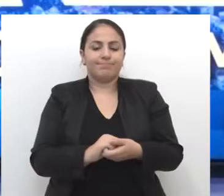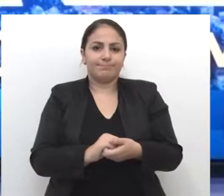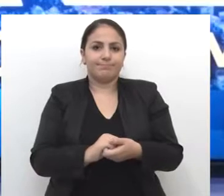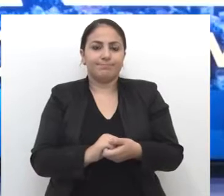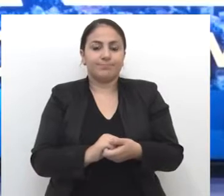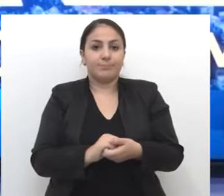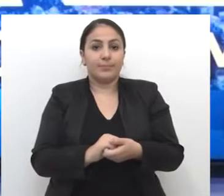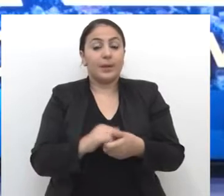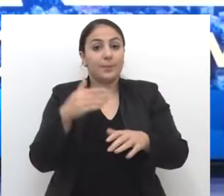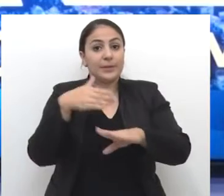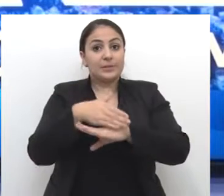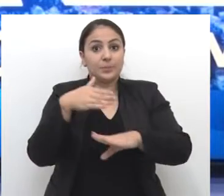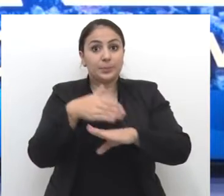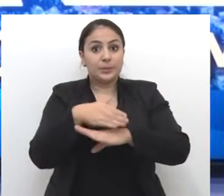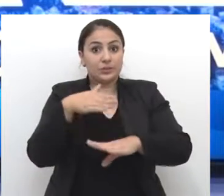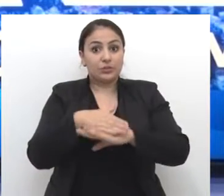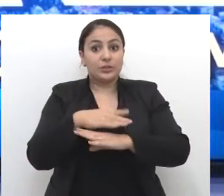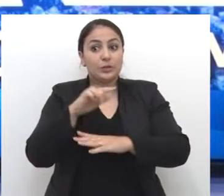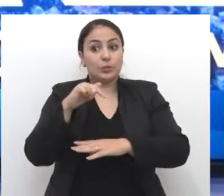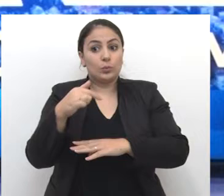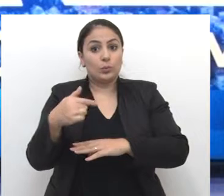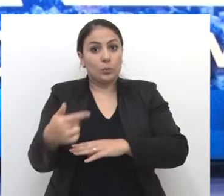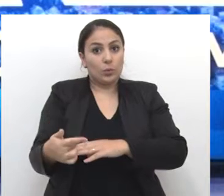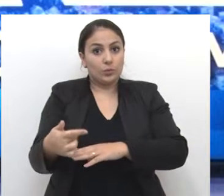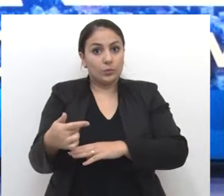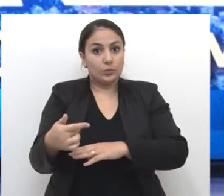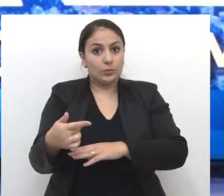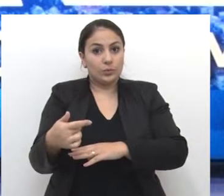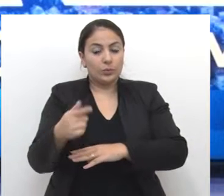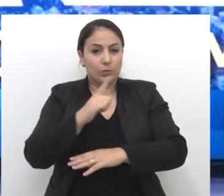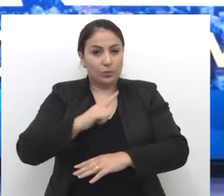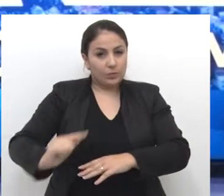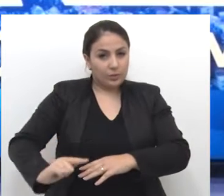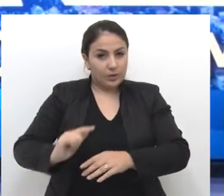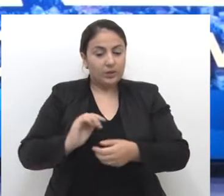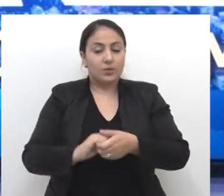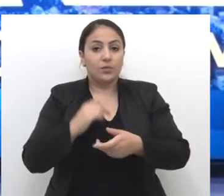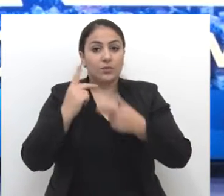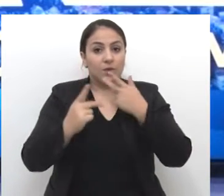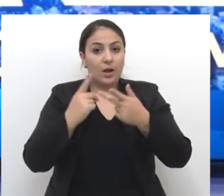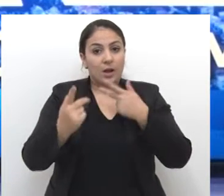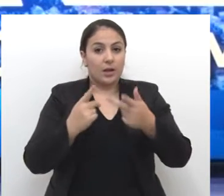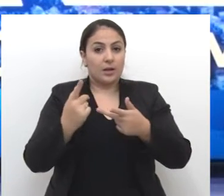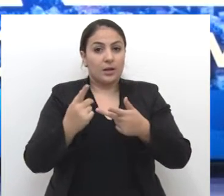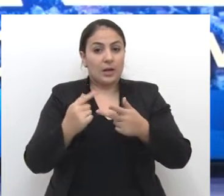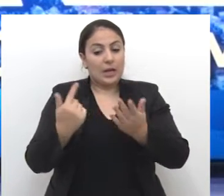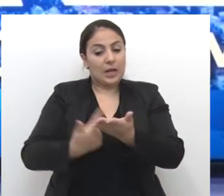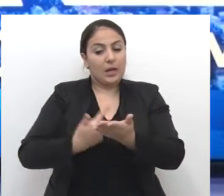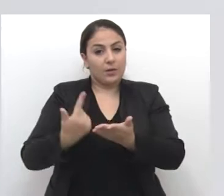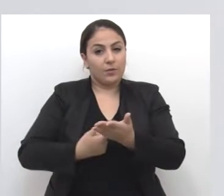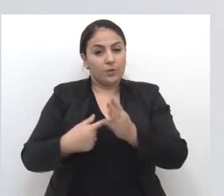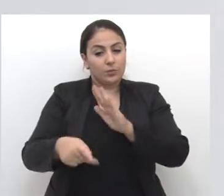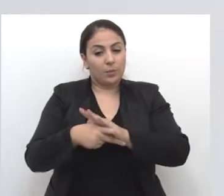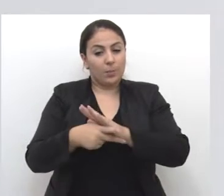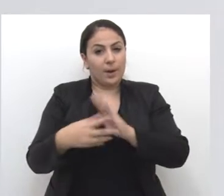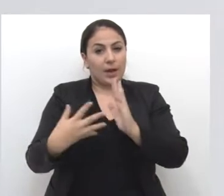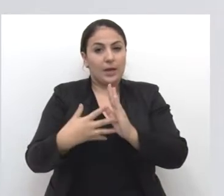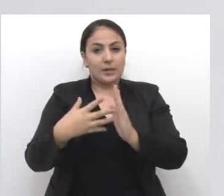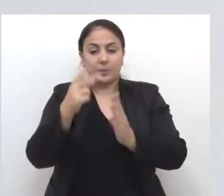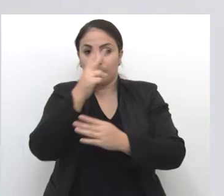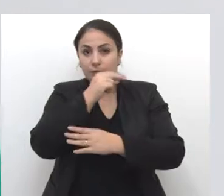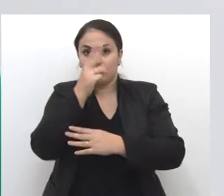precisa. Integrante da oposição questiona conteúdo de livros destinados aos alunos da rede municipal. É um